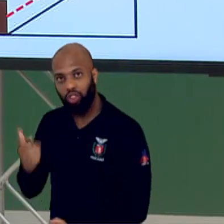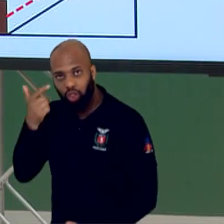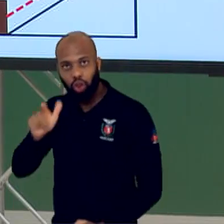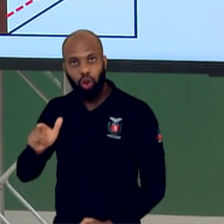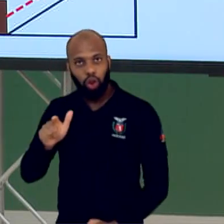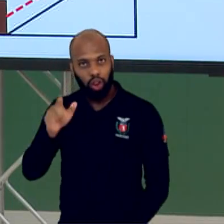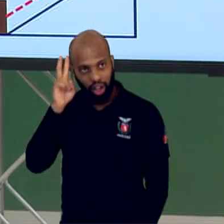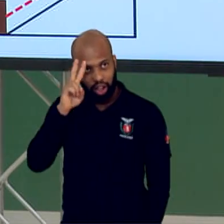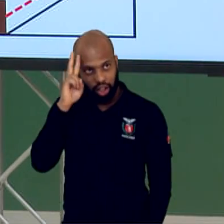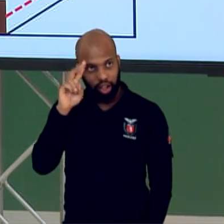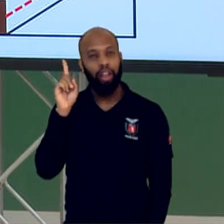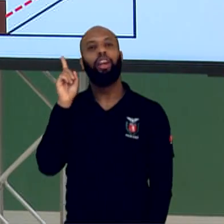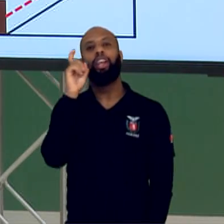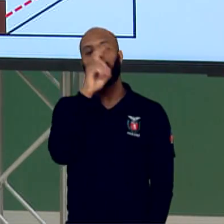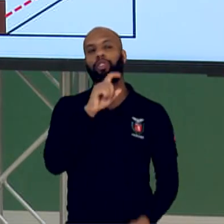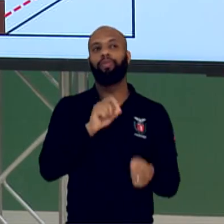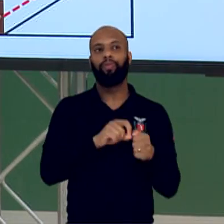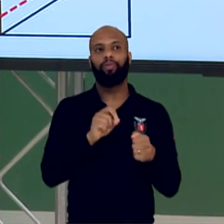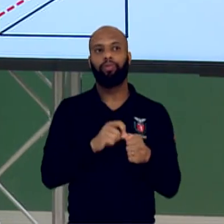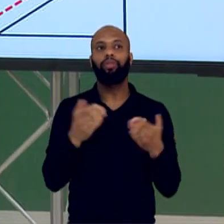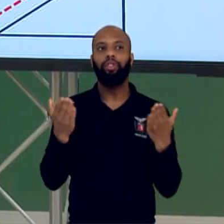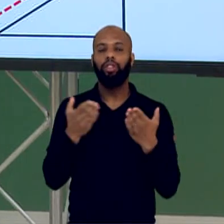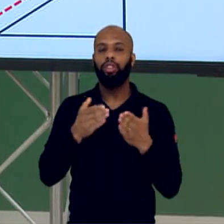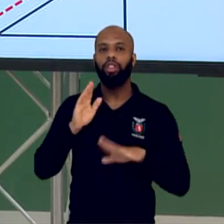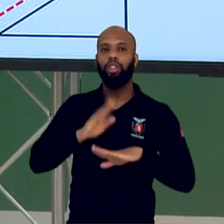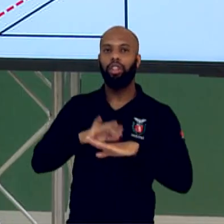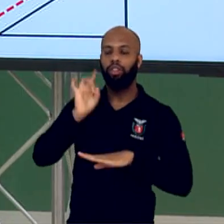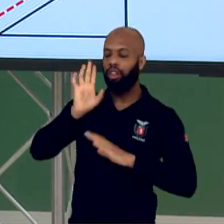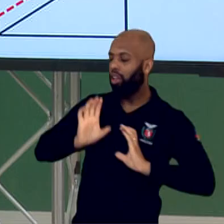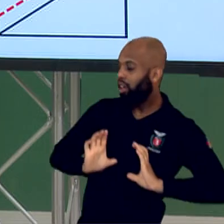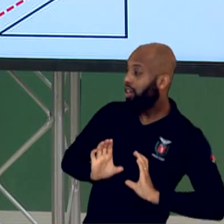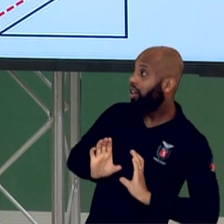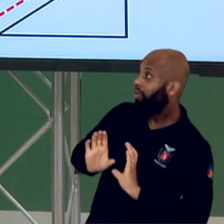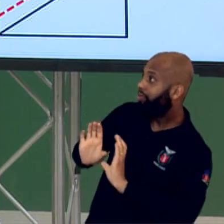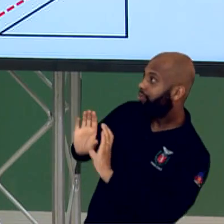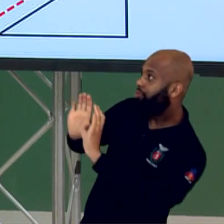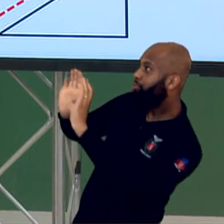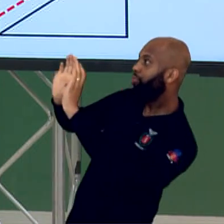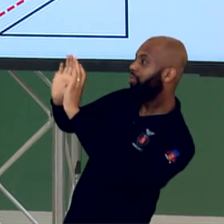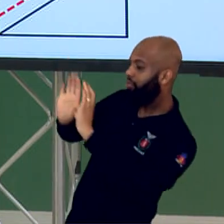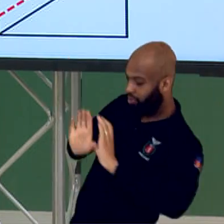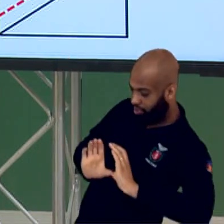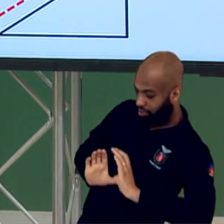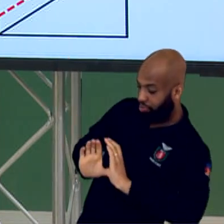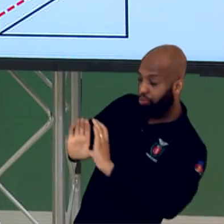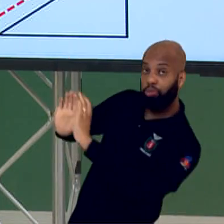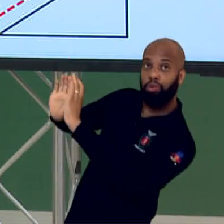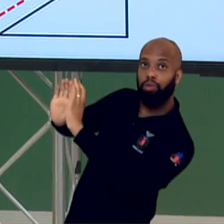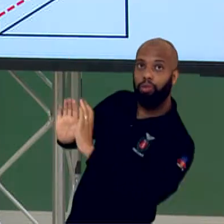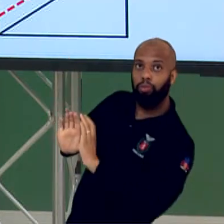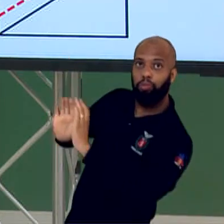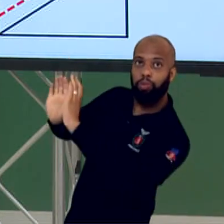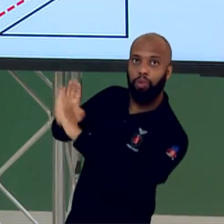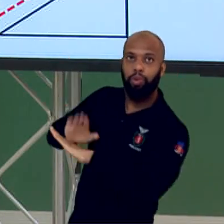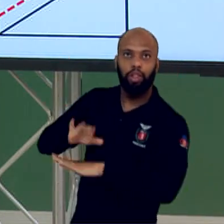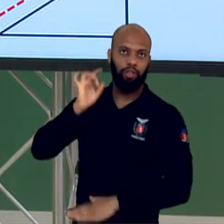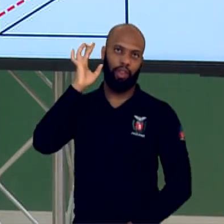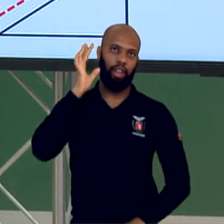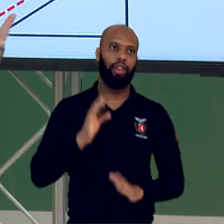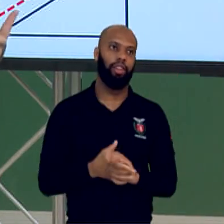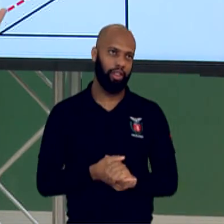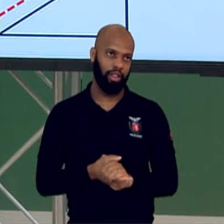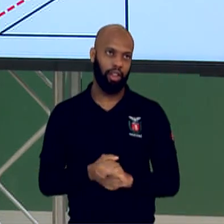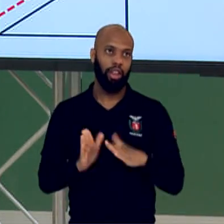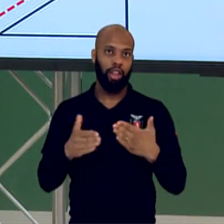caixa? Isso é difícil de fazer, gente. É muito mais fácil empurrar num plano inclinado. Facilita o meu